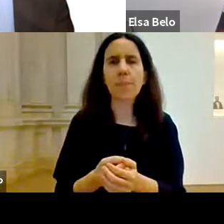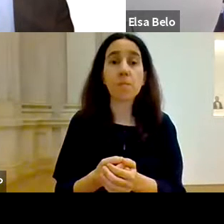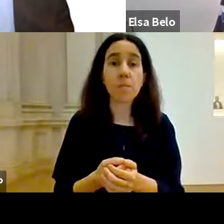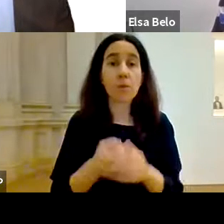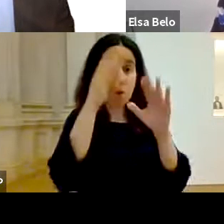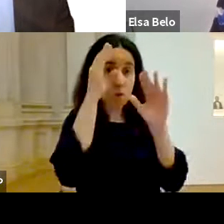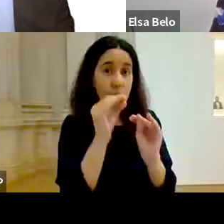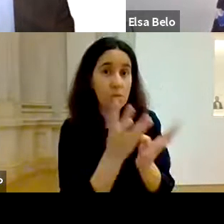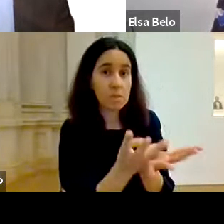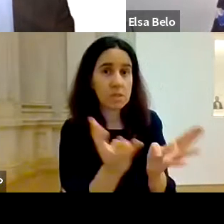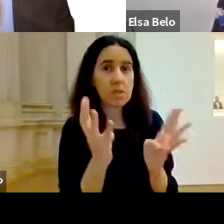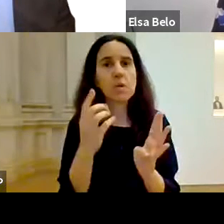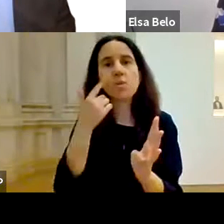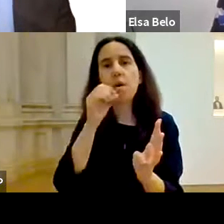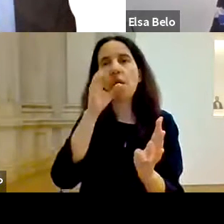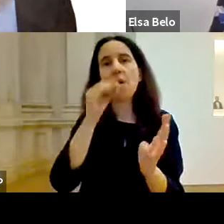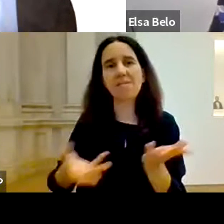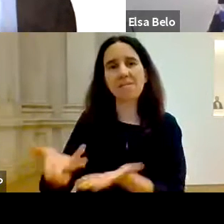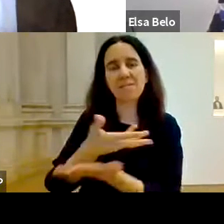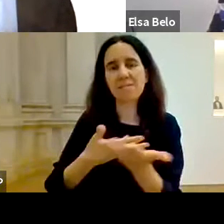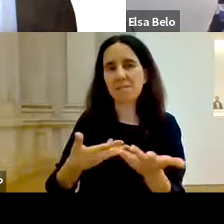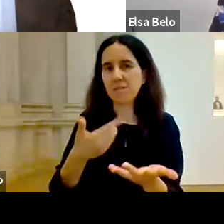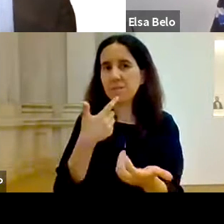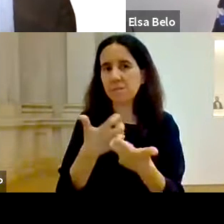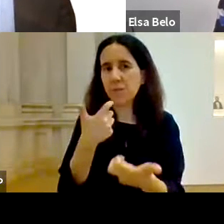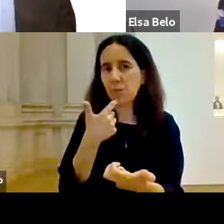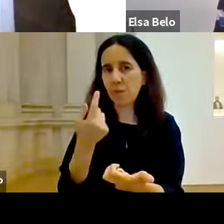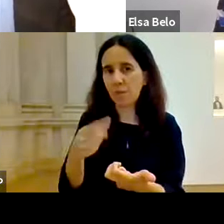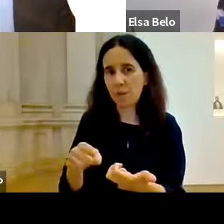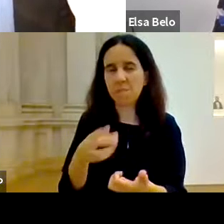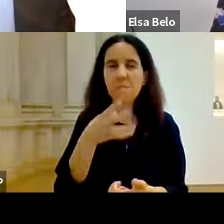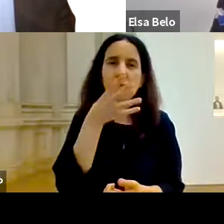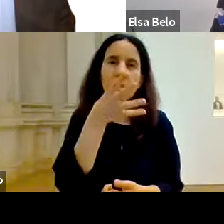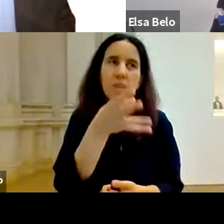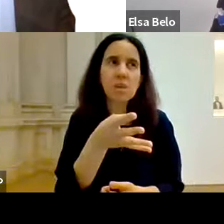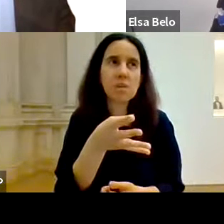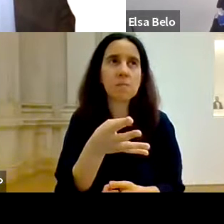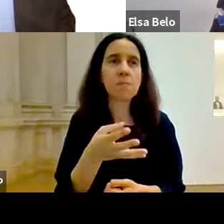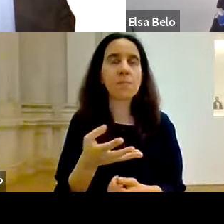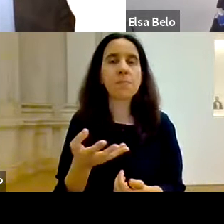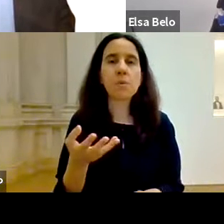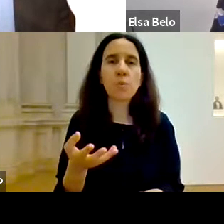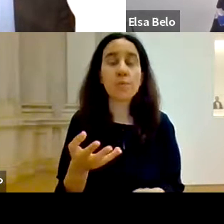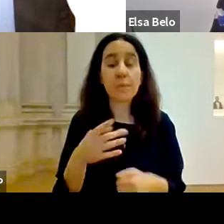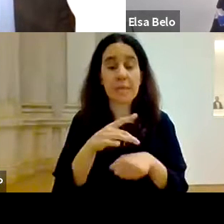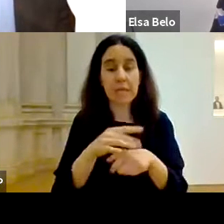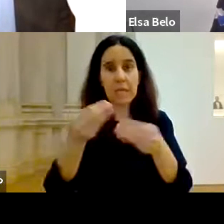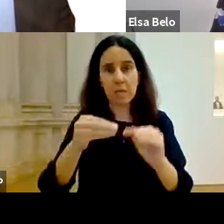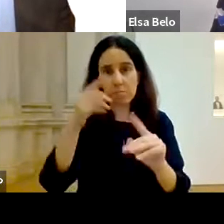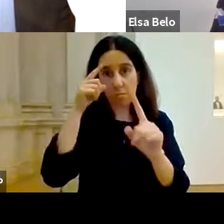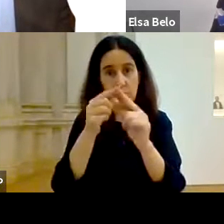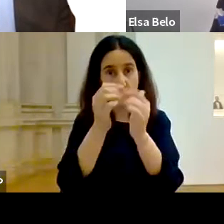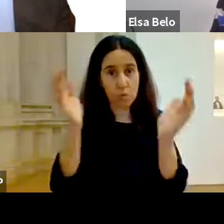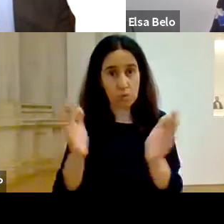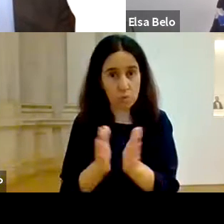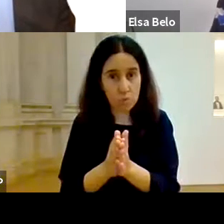e de transmissão de conhecimento nesta área também é muito relevante. Portanto, eu diria que o guia é para todos e